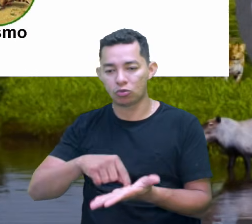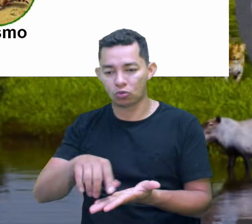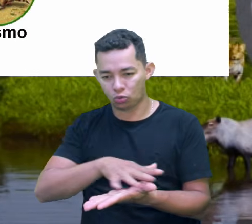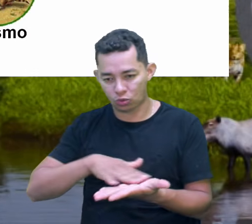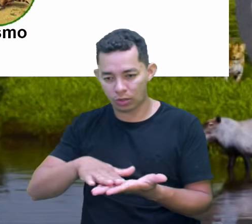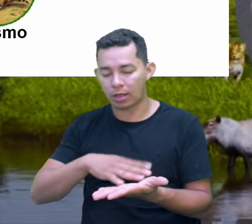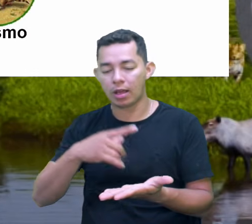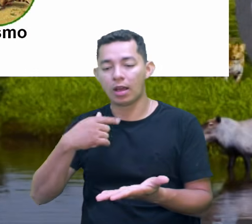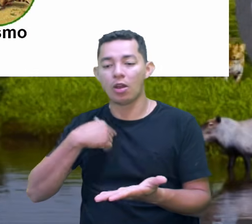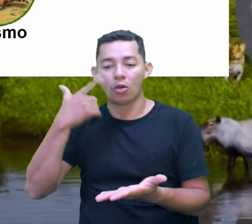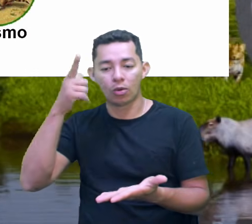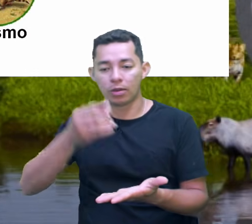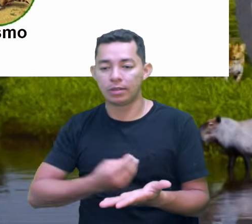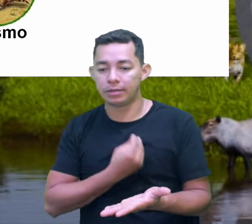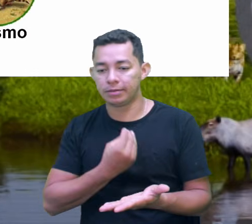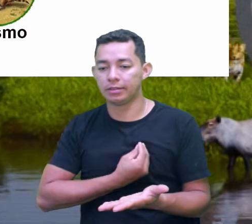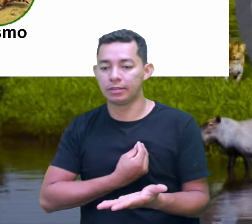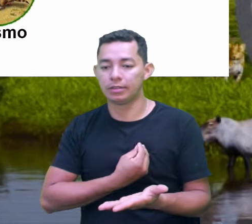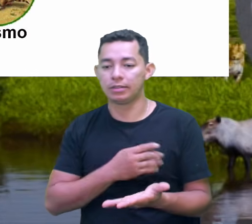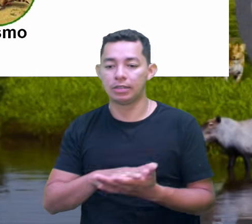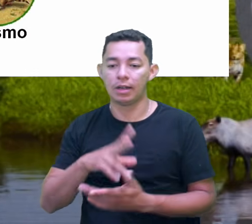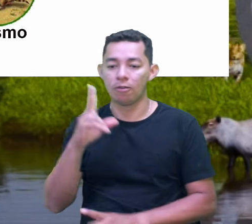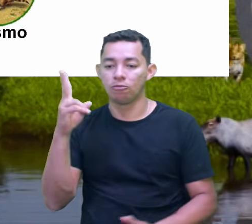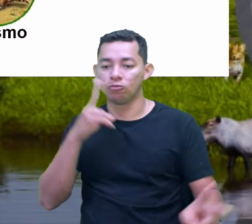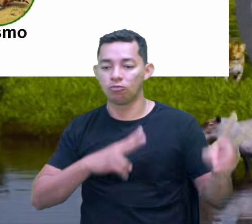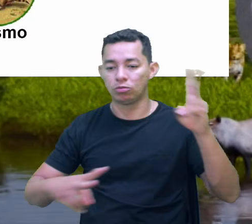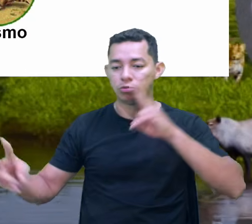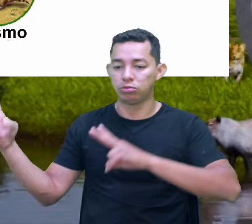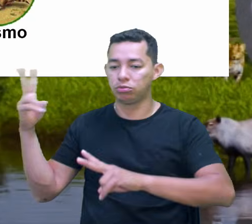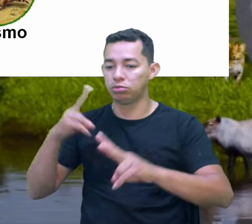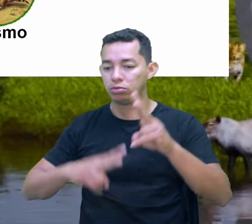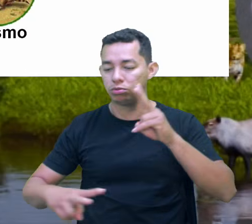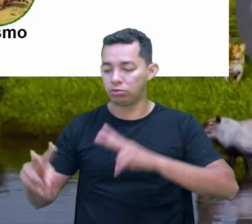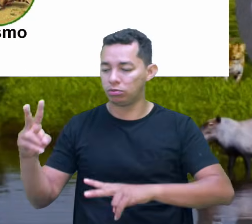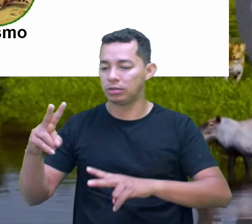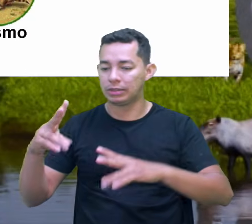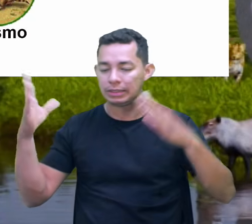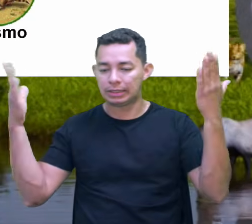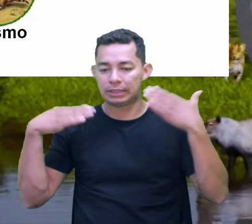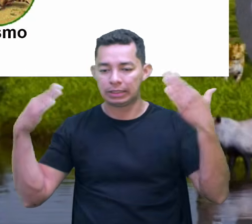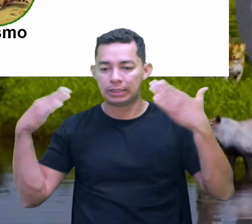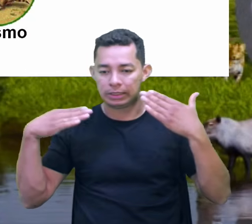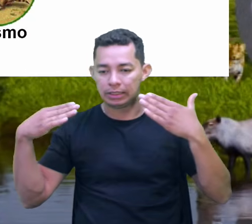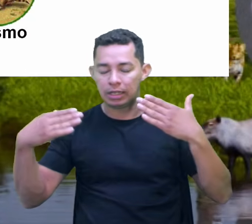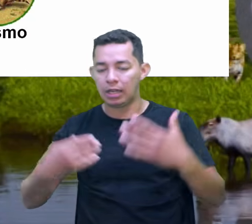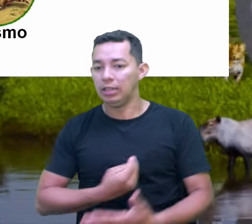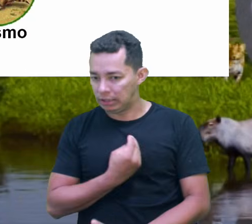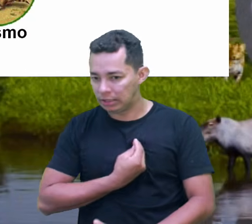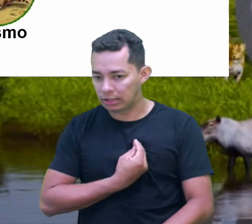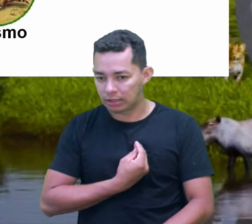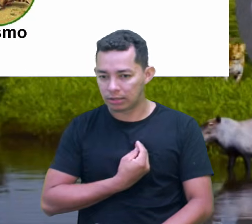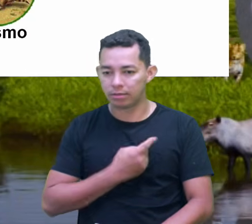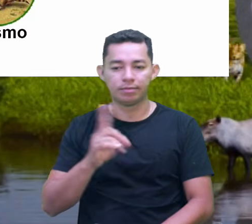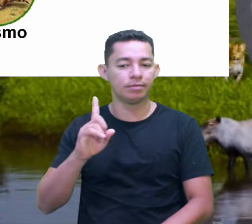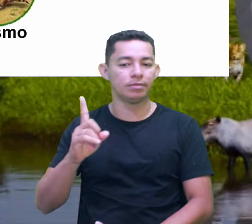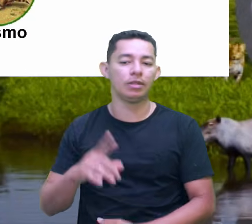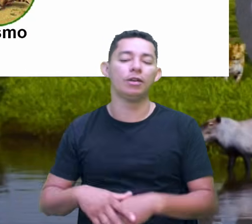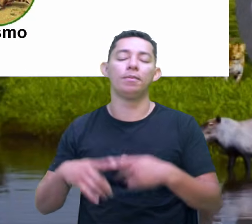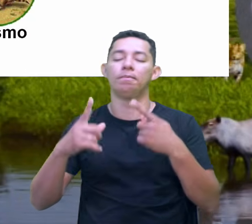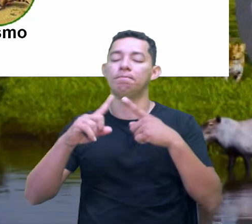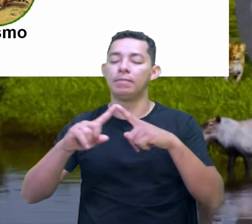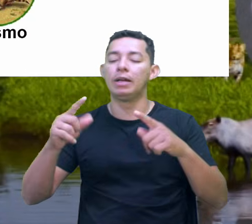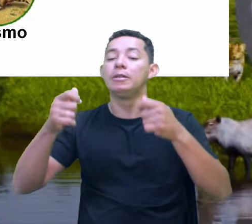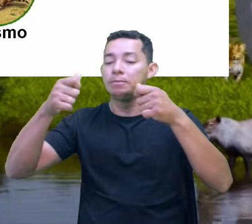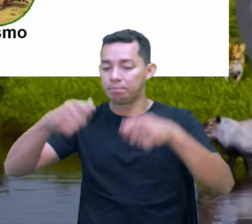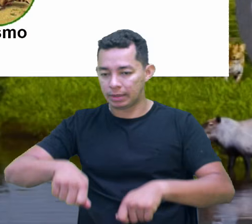os nutrientes, né? O vento, a temperatura, são seres vivos? Não são. Mas eu preciso desses fatores